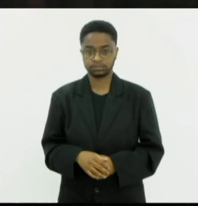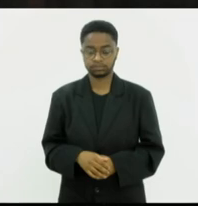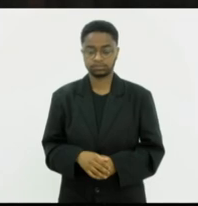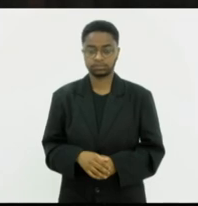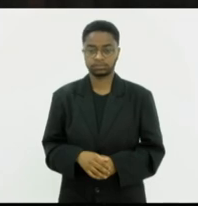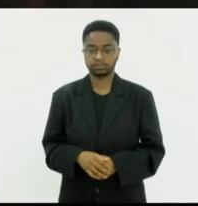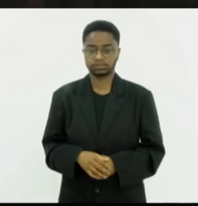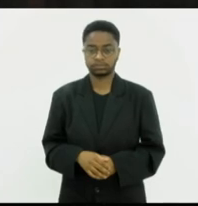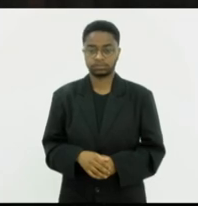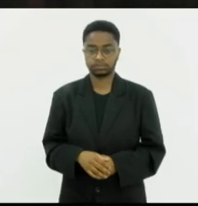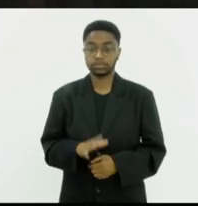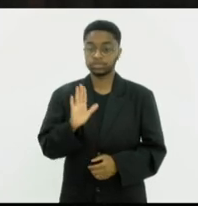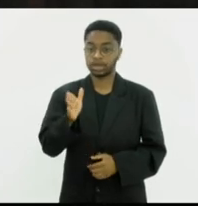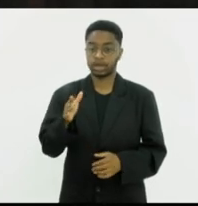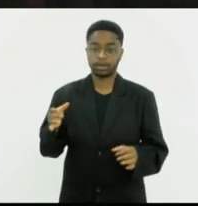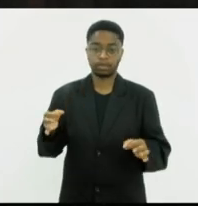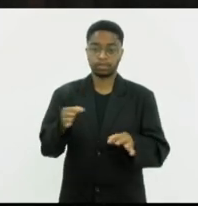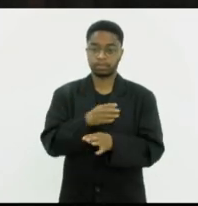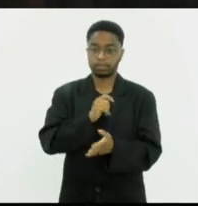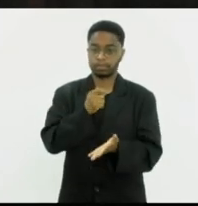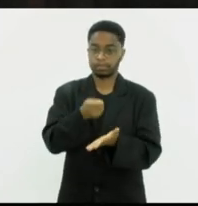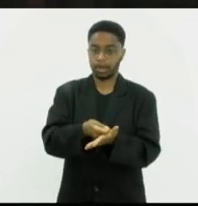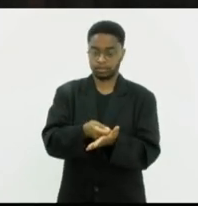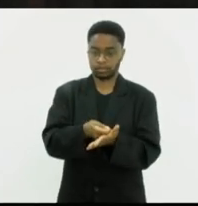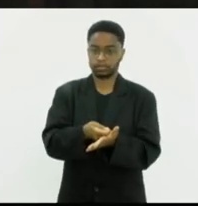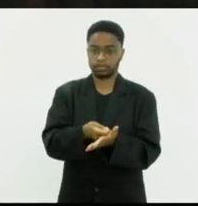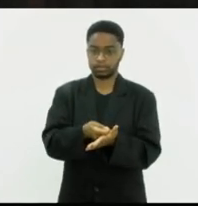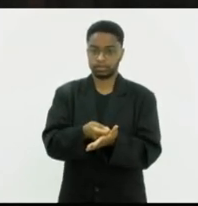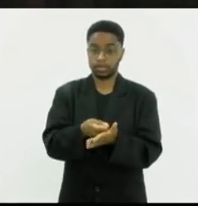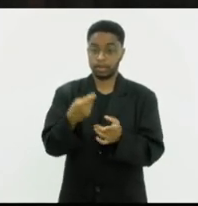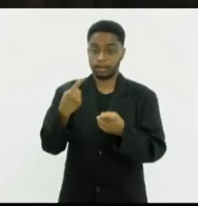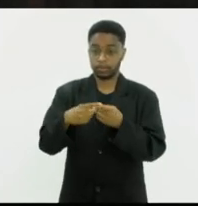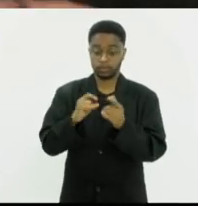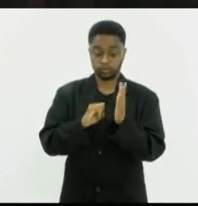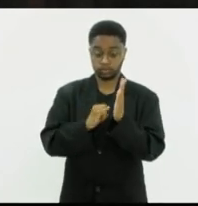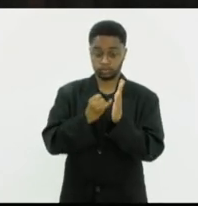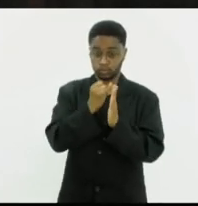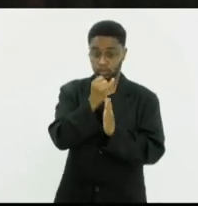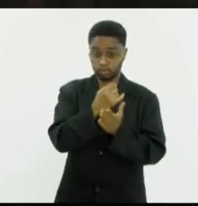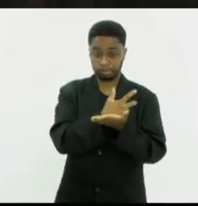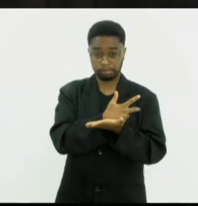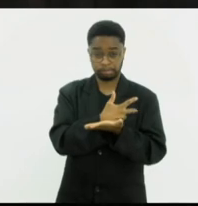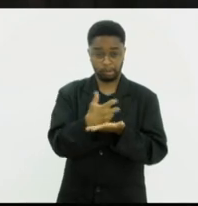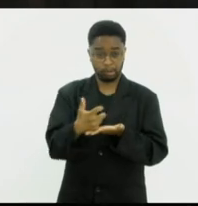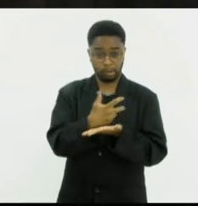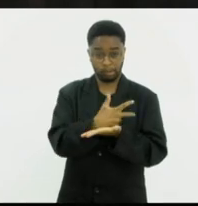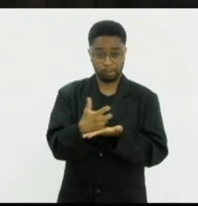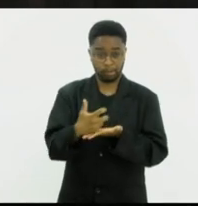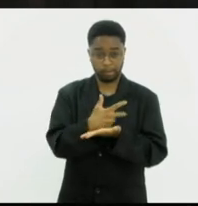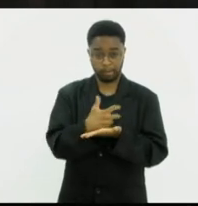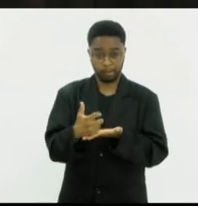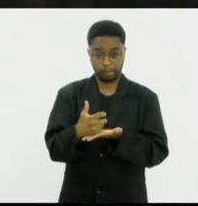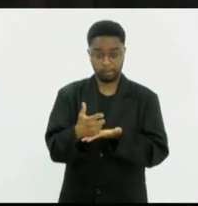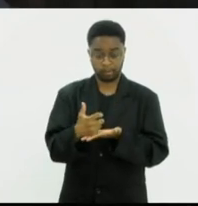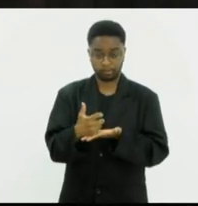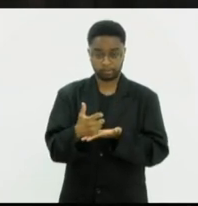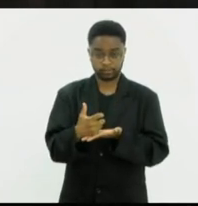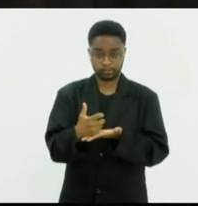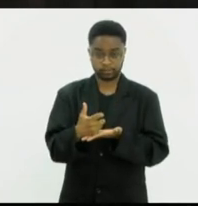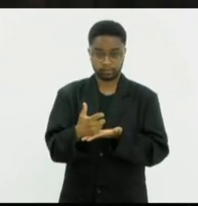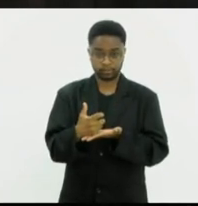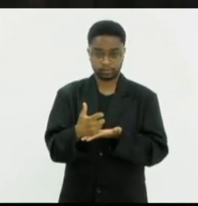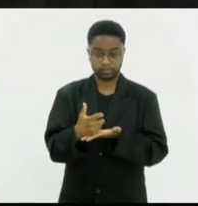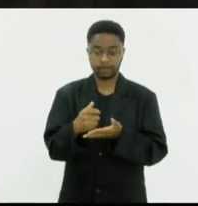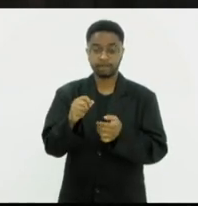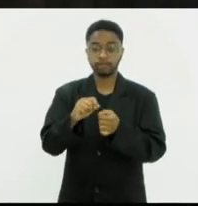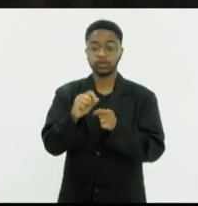totalmente paga, porque esses juros extorsivos que são cobrados fizeram que